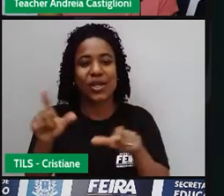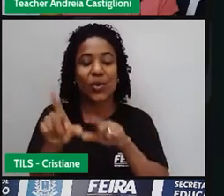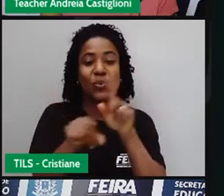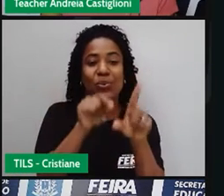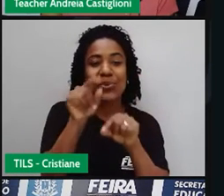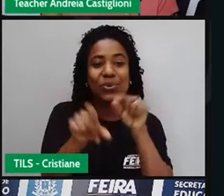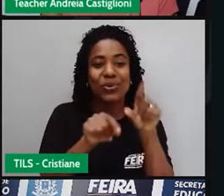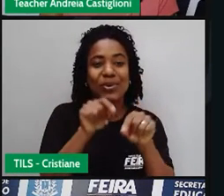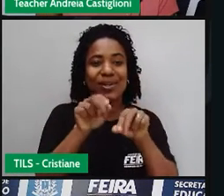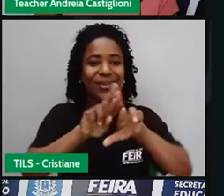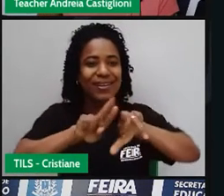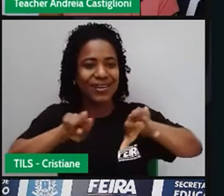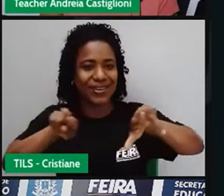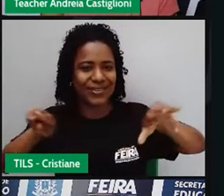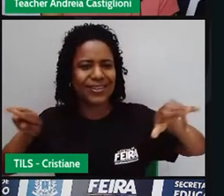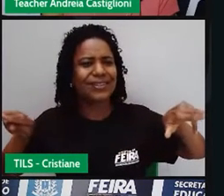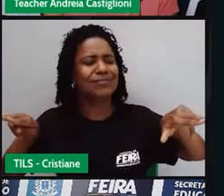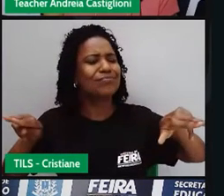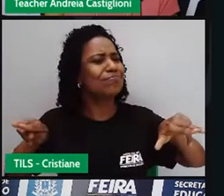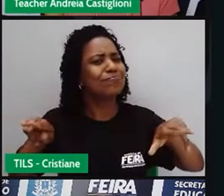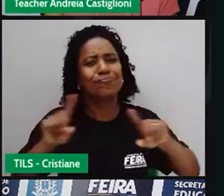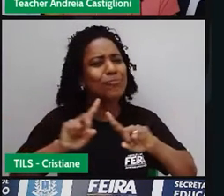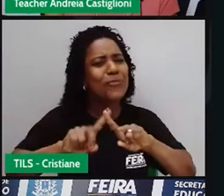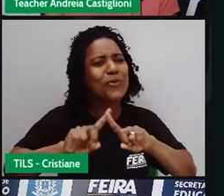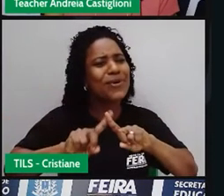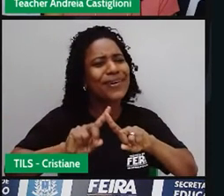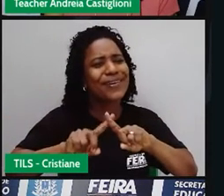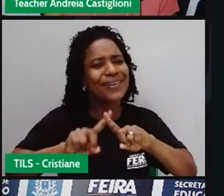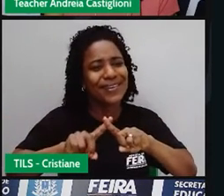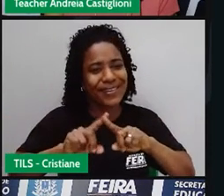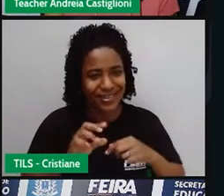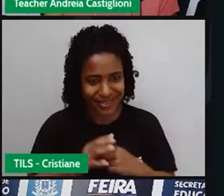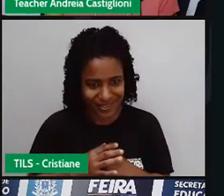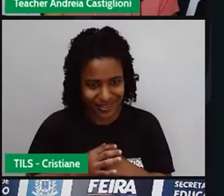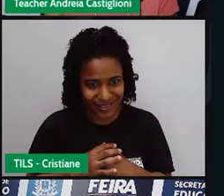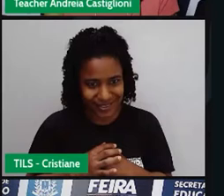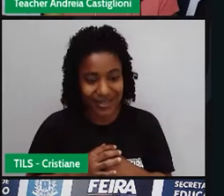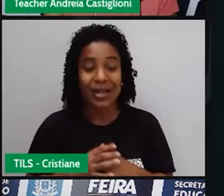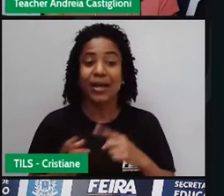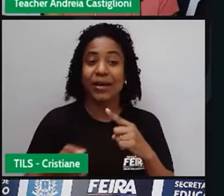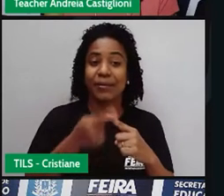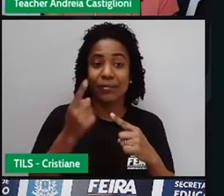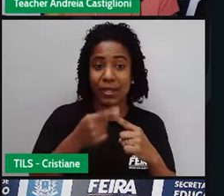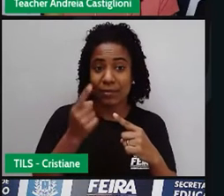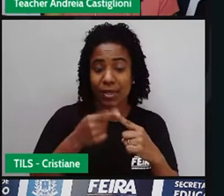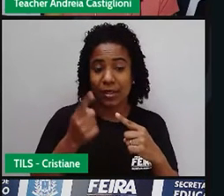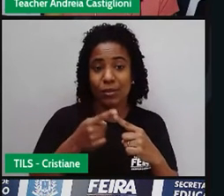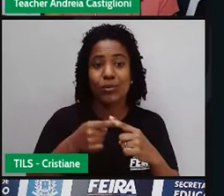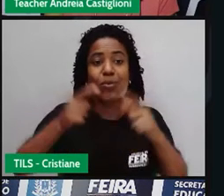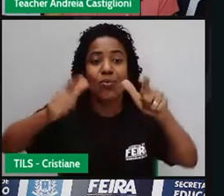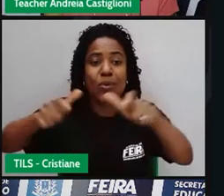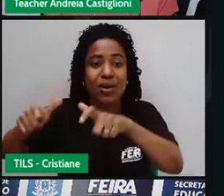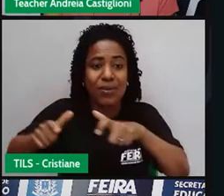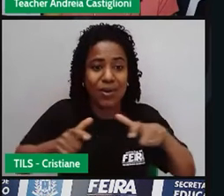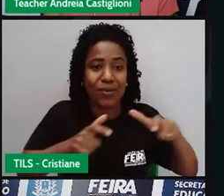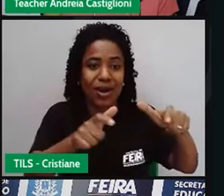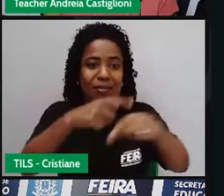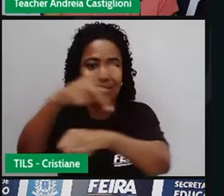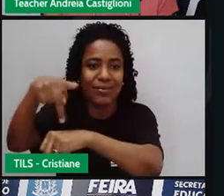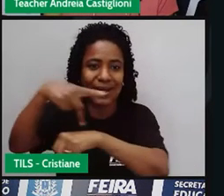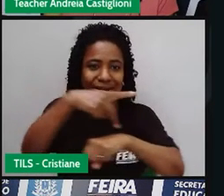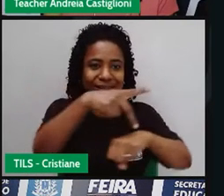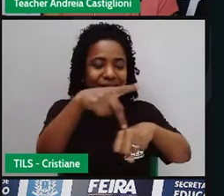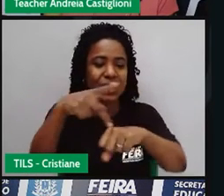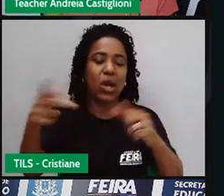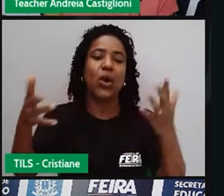acessórios que a gente sabe o que que está por detrás disso e a gente tem que destacar a primeira questão do clima né países